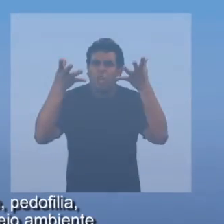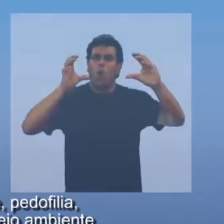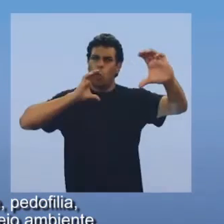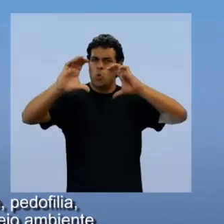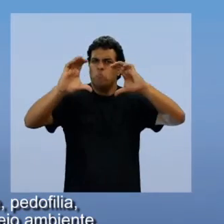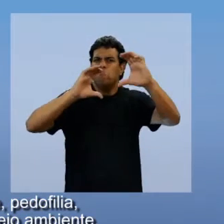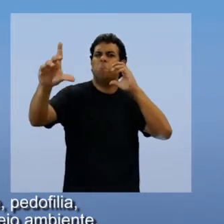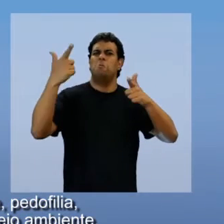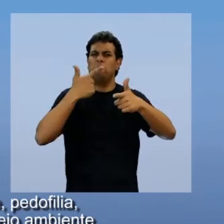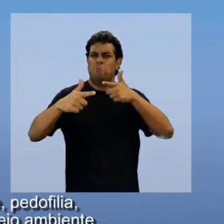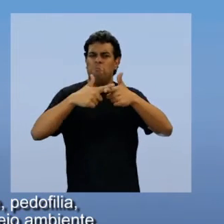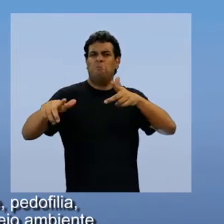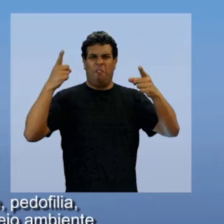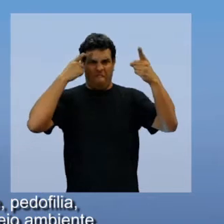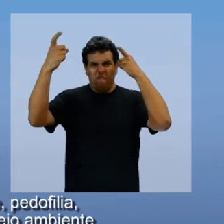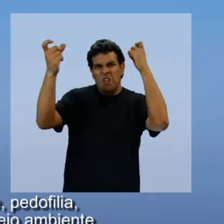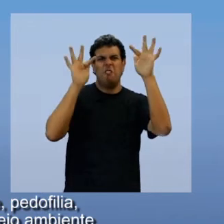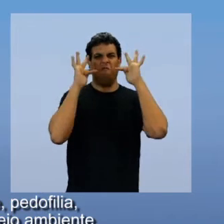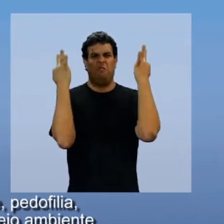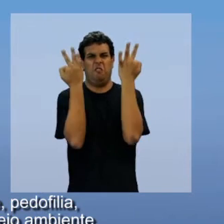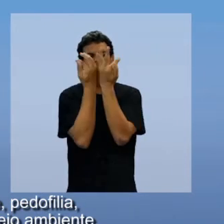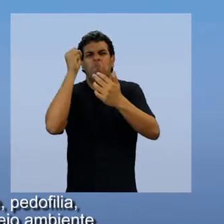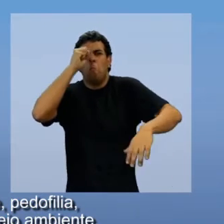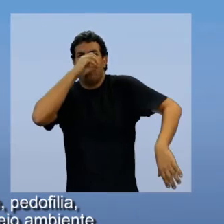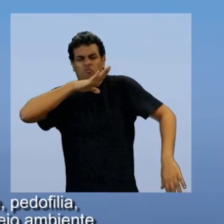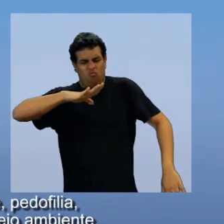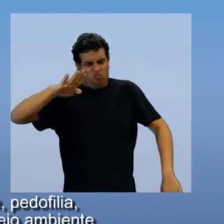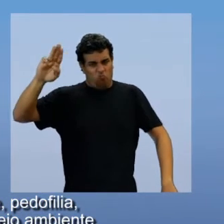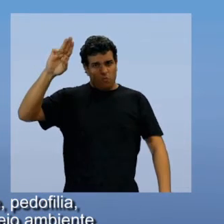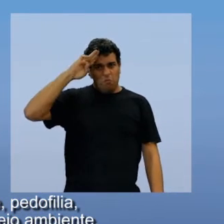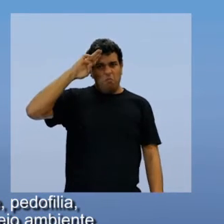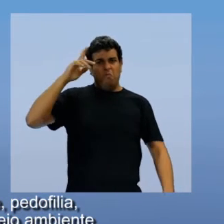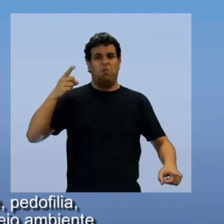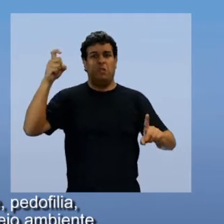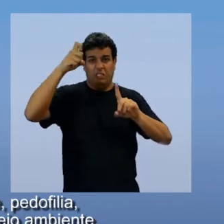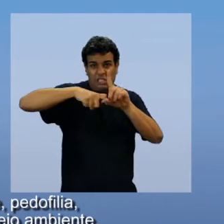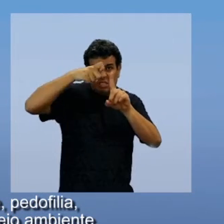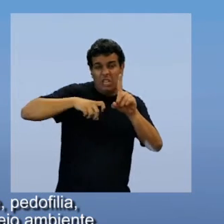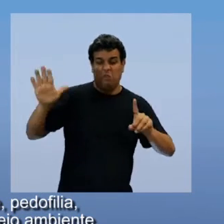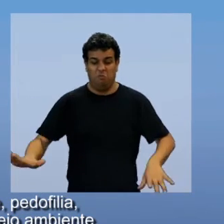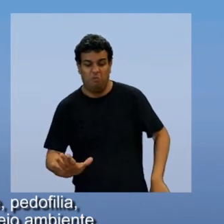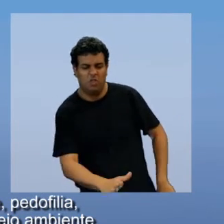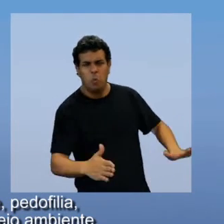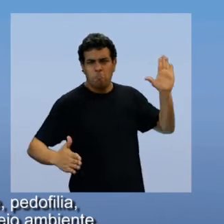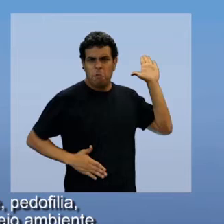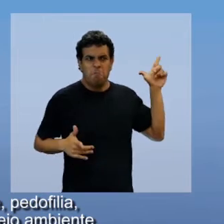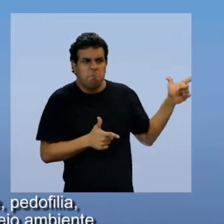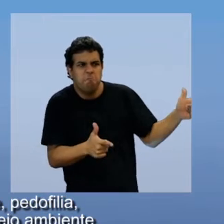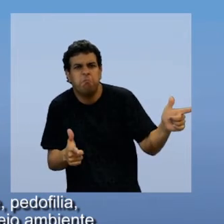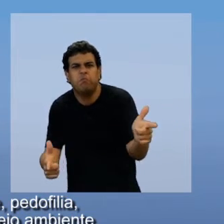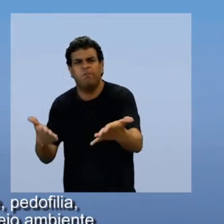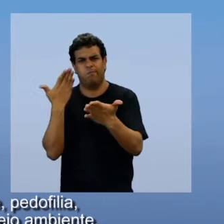Quer comunicar violência doméstica, abuso de autoridade, pedofilia, atuação de milícias,